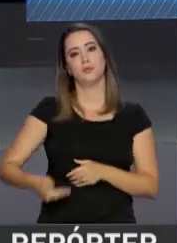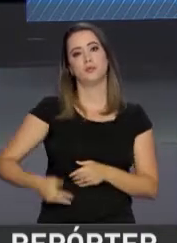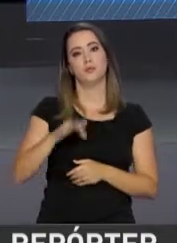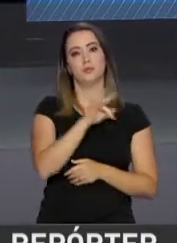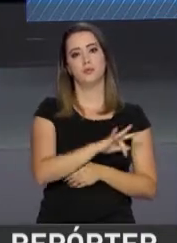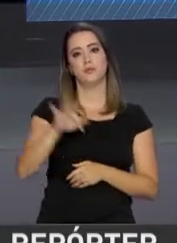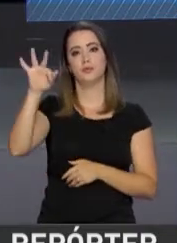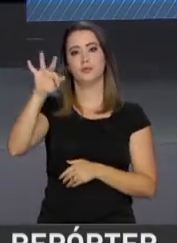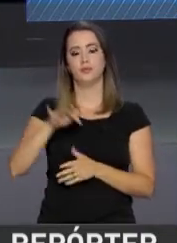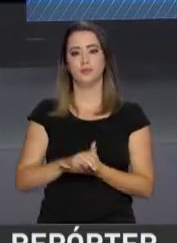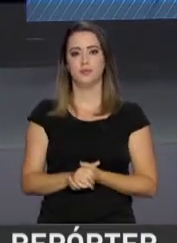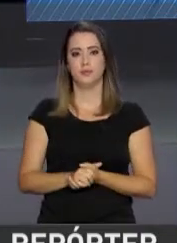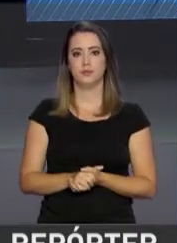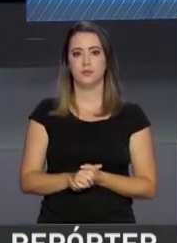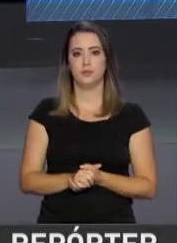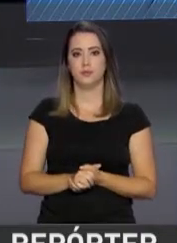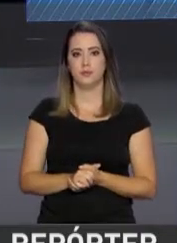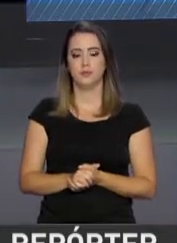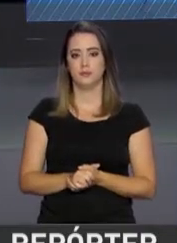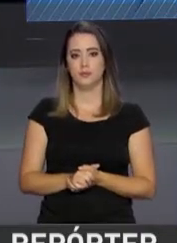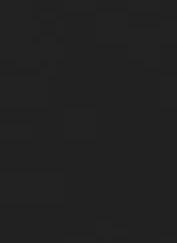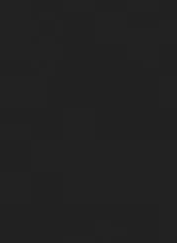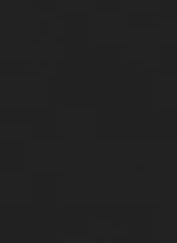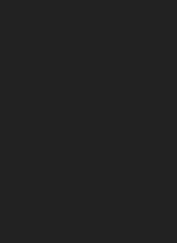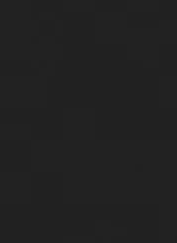nbr a tv do governo federal